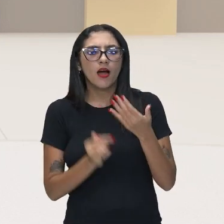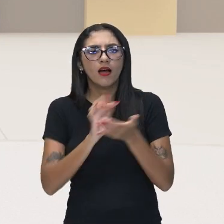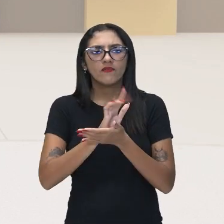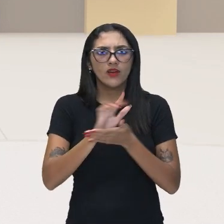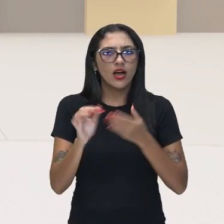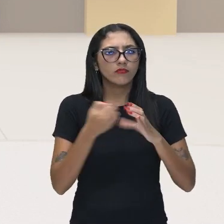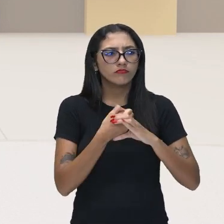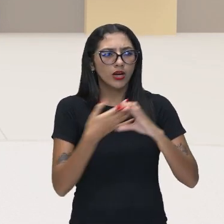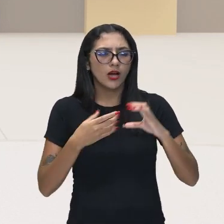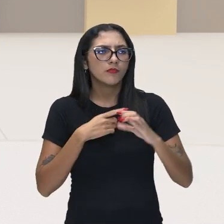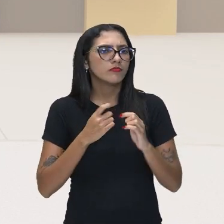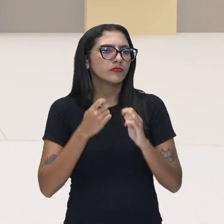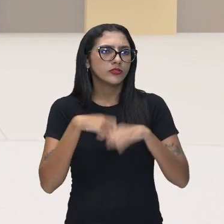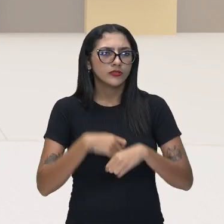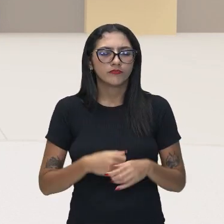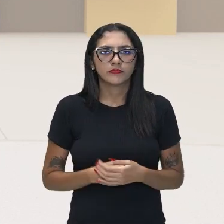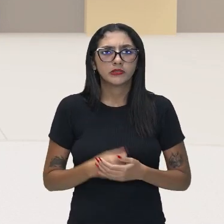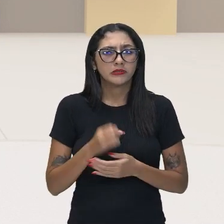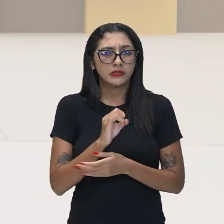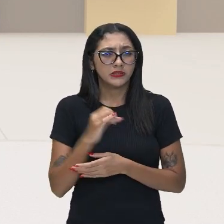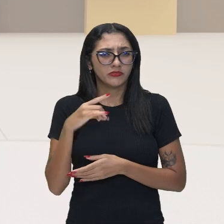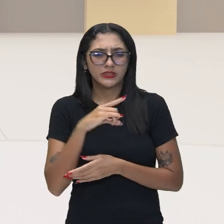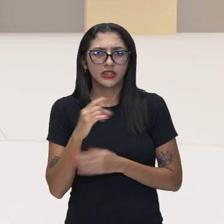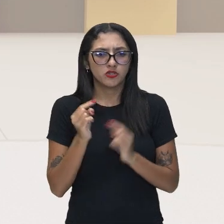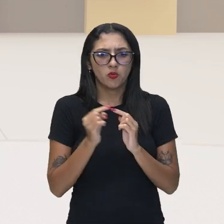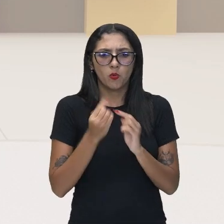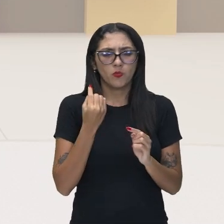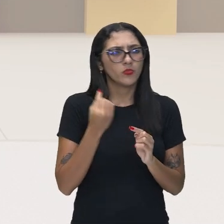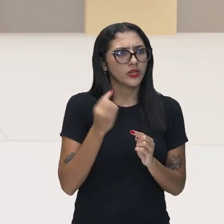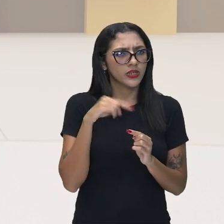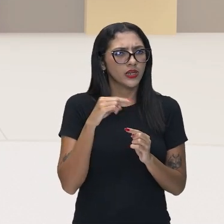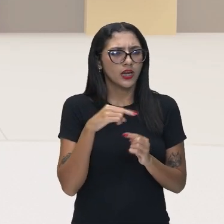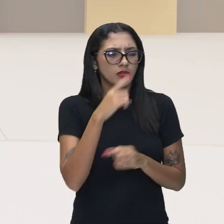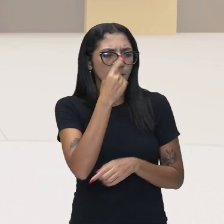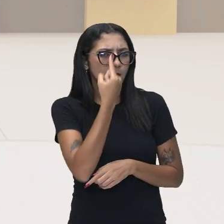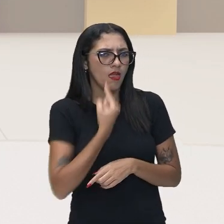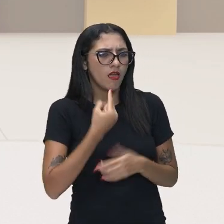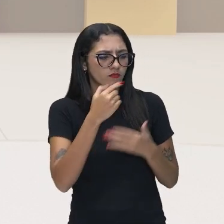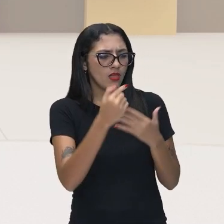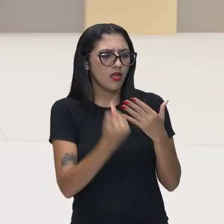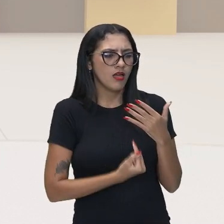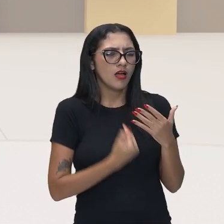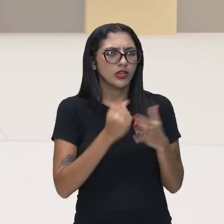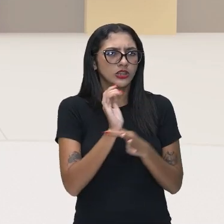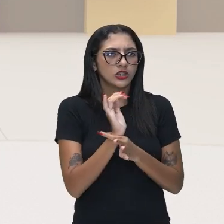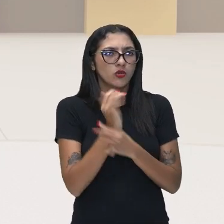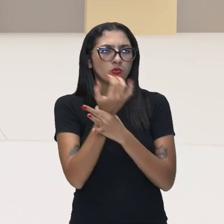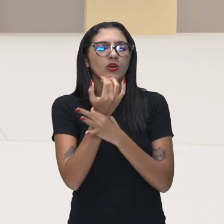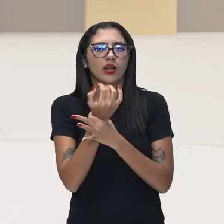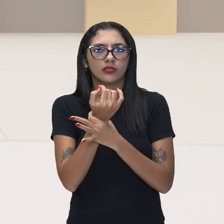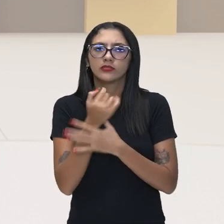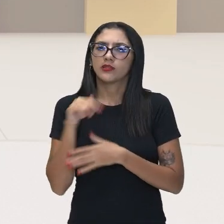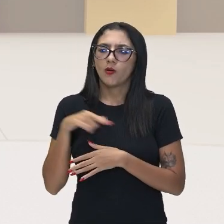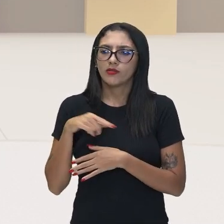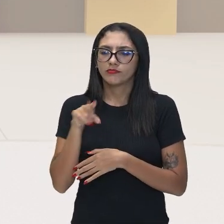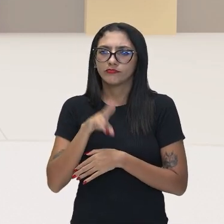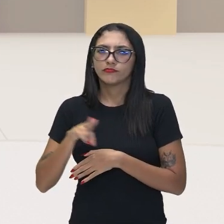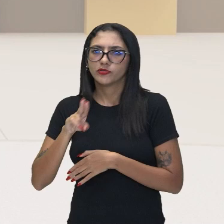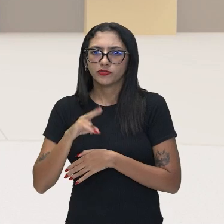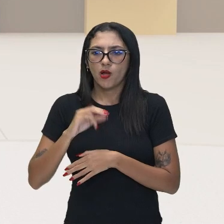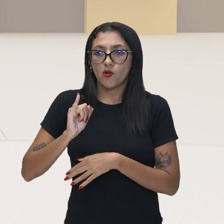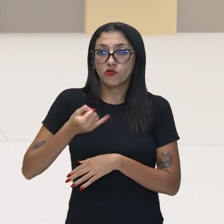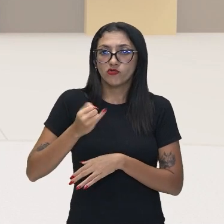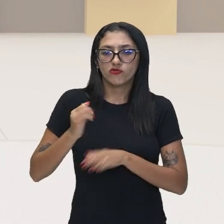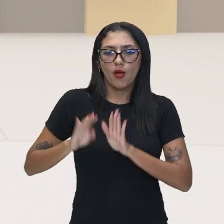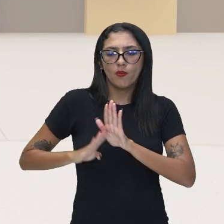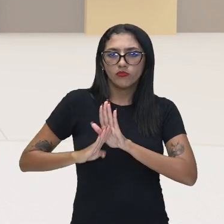quando você não entra nesses perfis aí de segurança, eles acabam compensando aí nos juros elevados, né? E